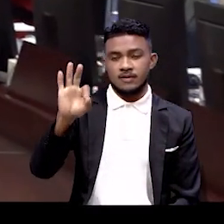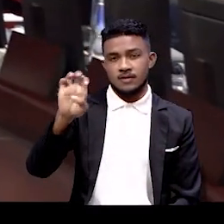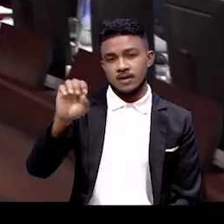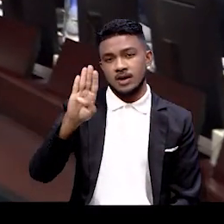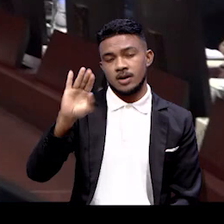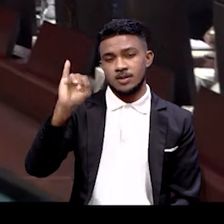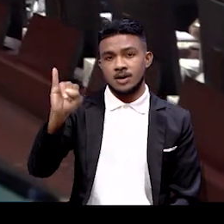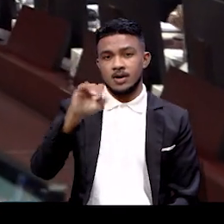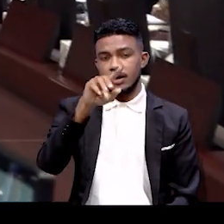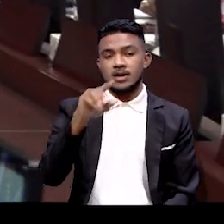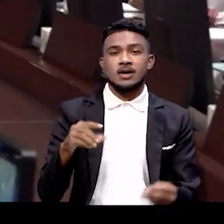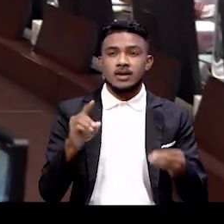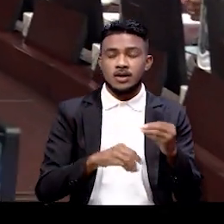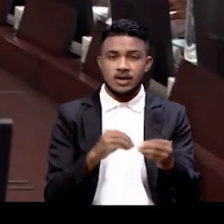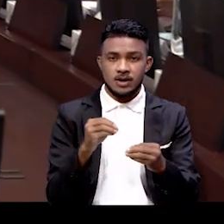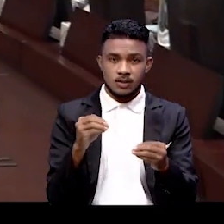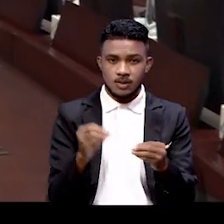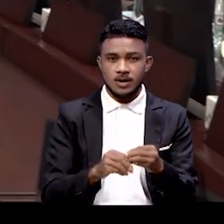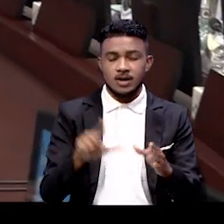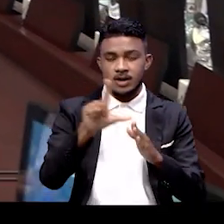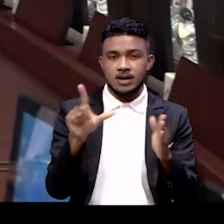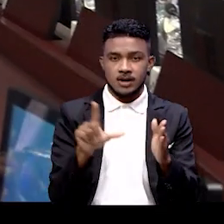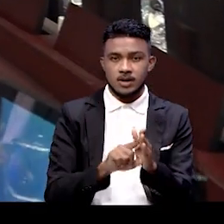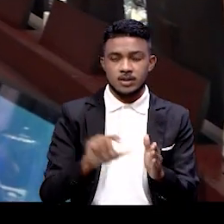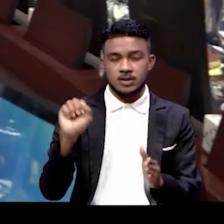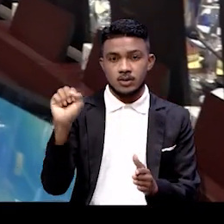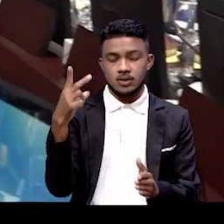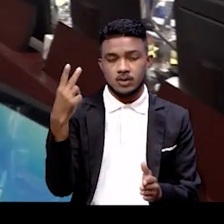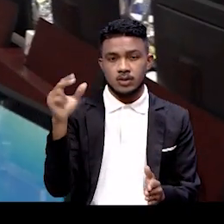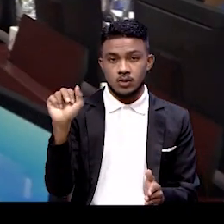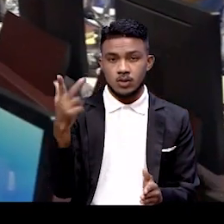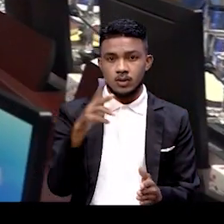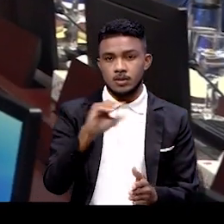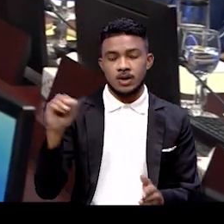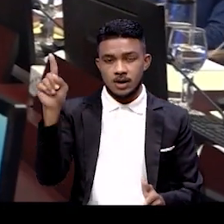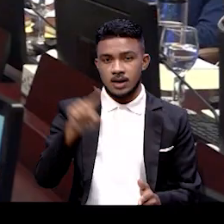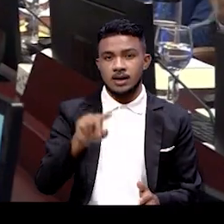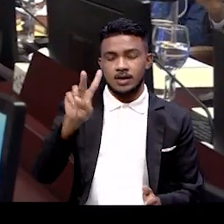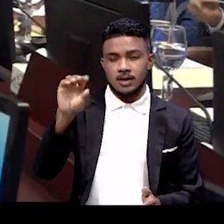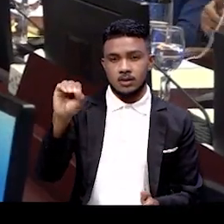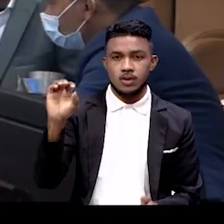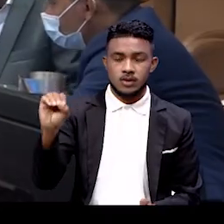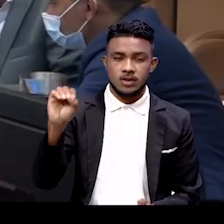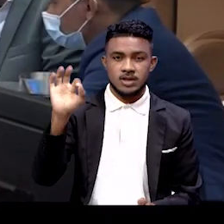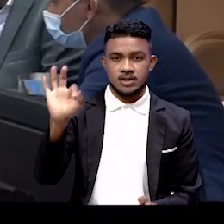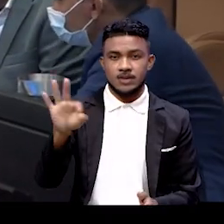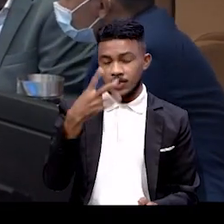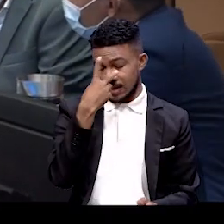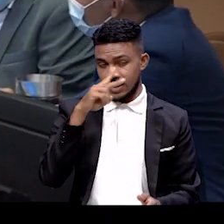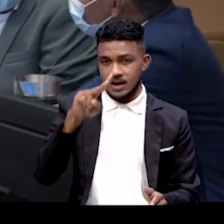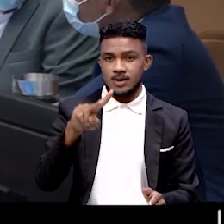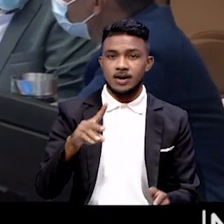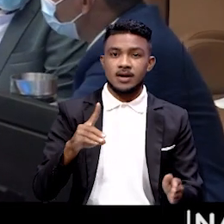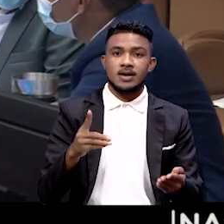bara rihun ruasia, kona ba orçamento no gestão financeira, tangne Parlamento Nacional precisa harei ho detalho ba